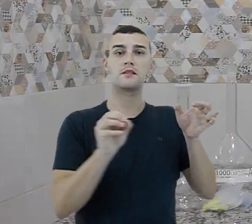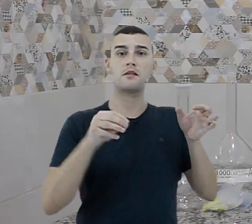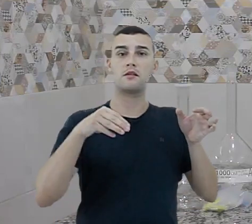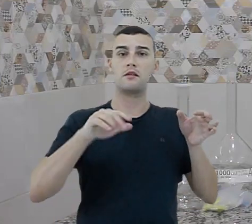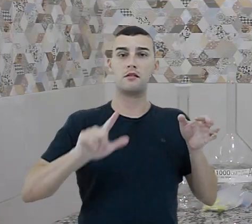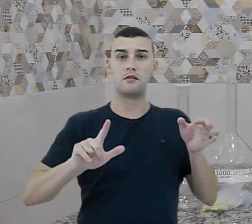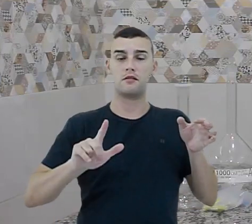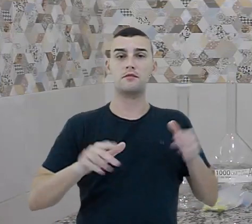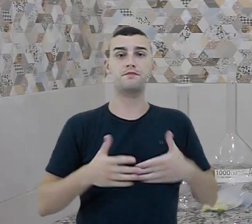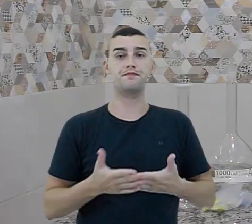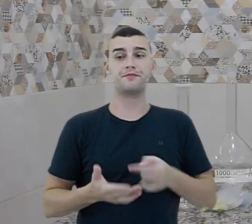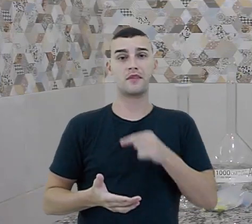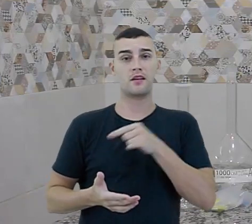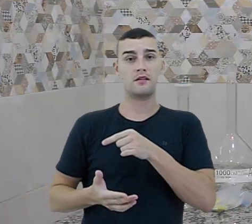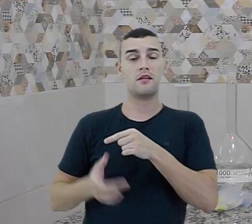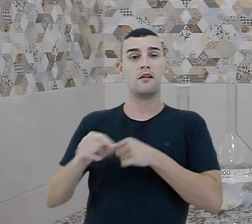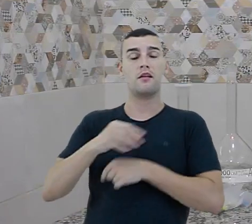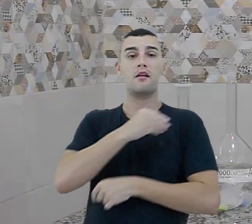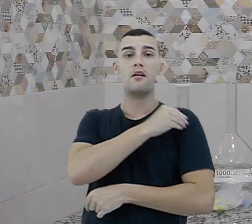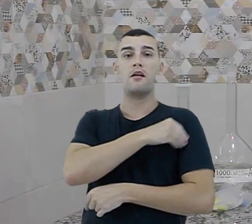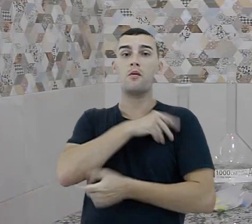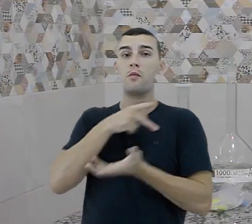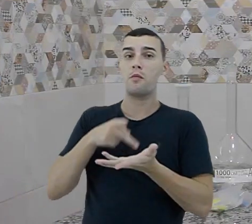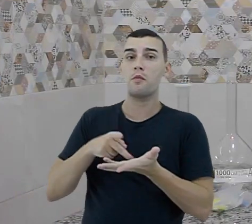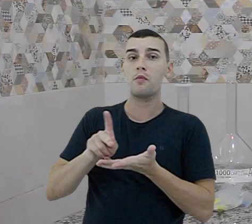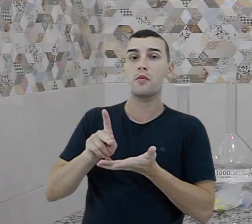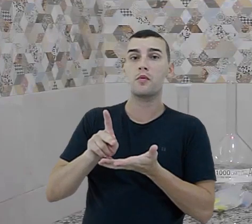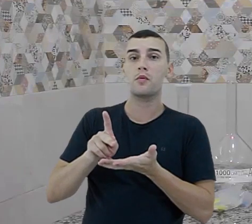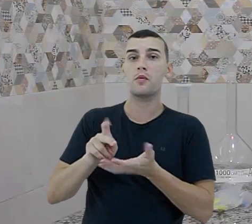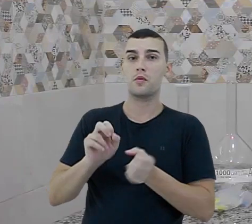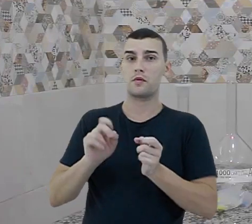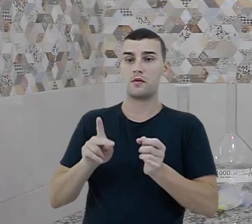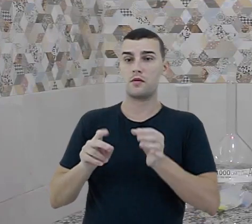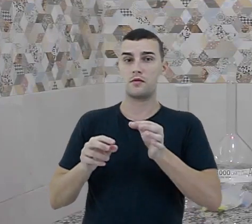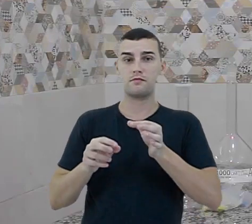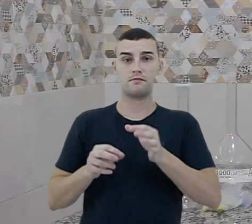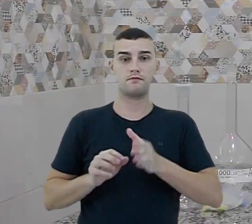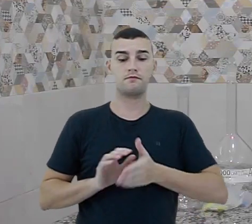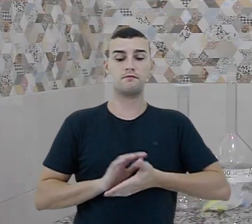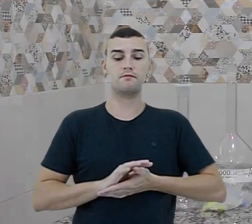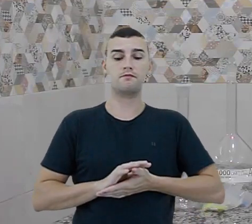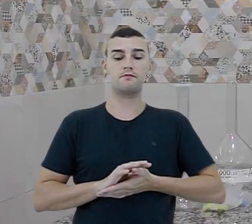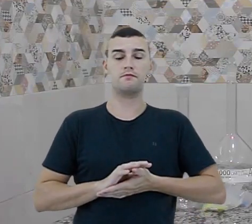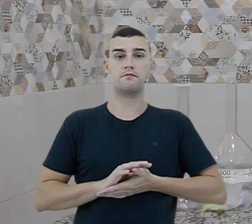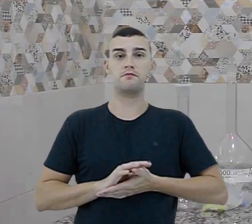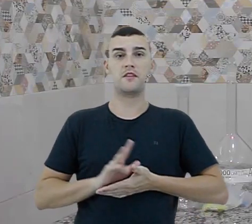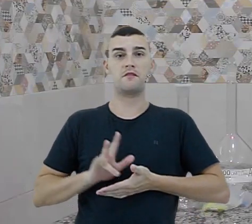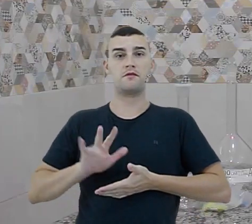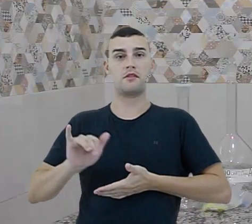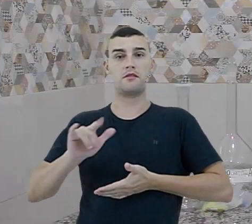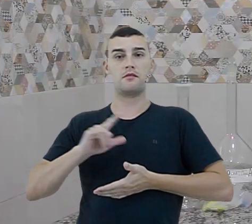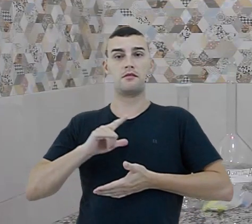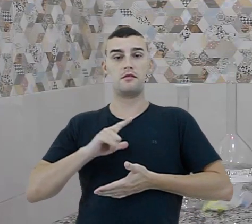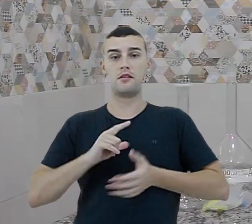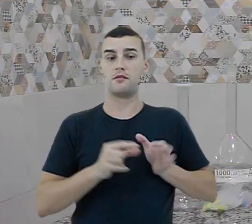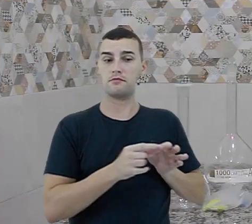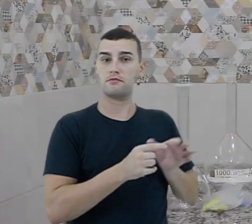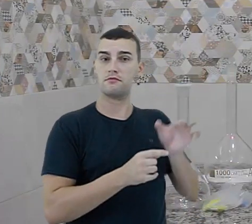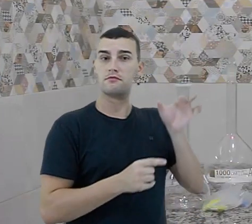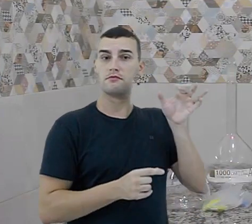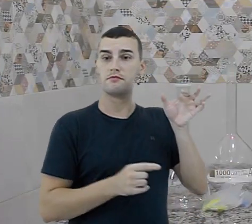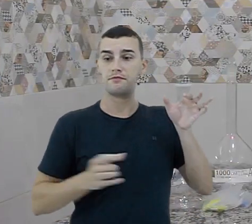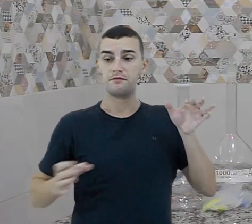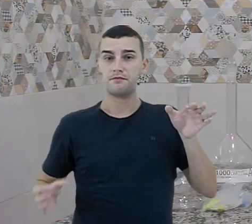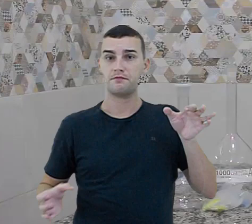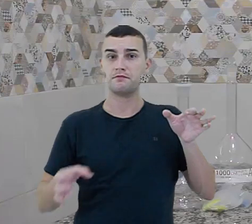álcool é puro, é 100%, o que eu vou fazer? Eu vou encher essa proveta de álcool até a graduação